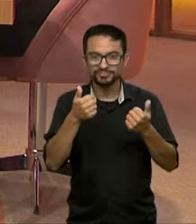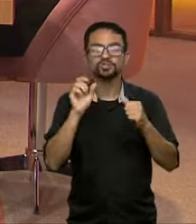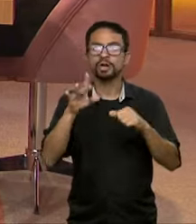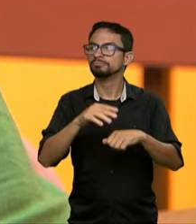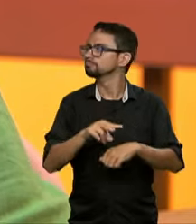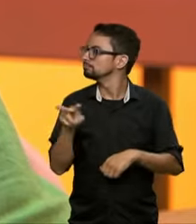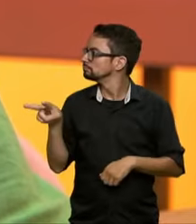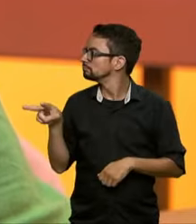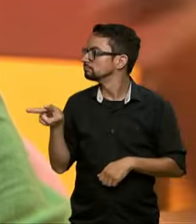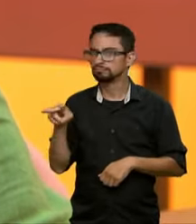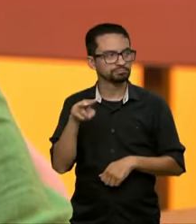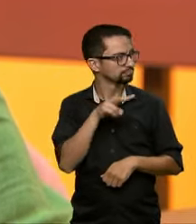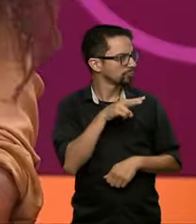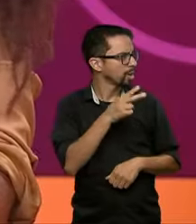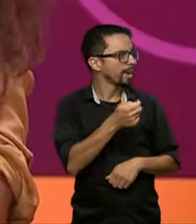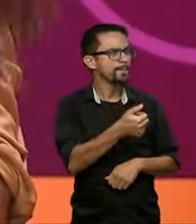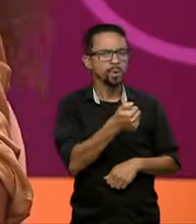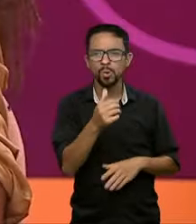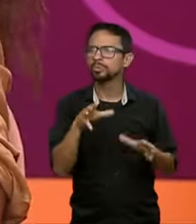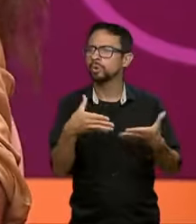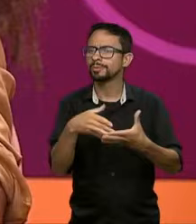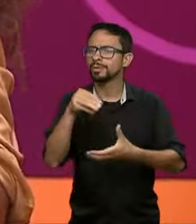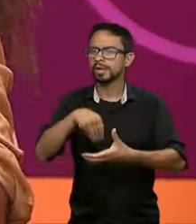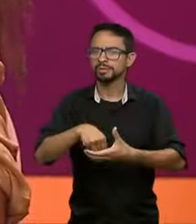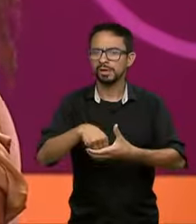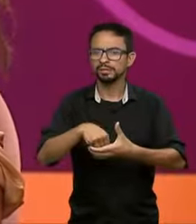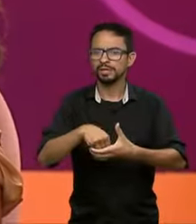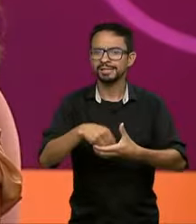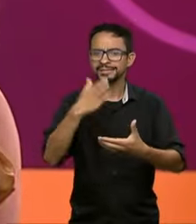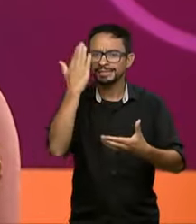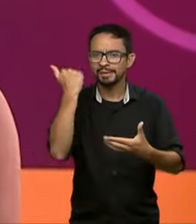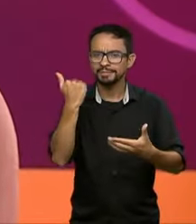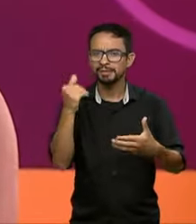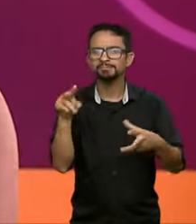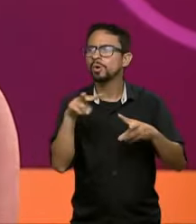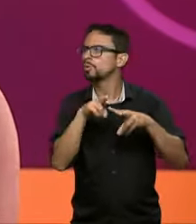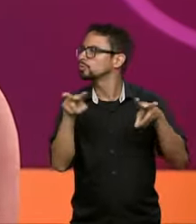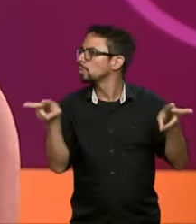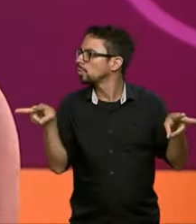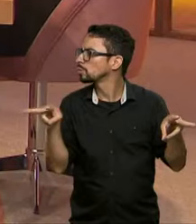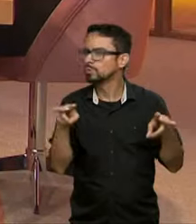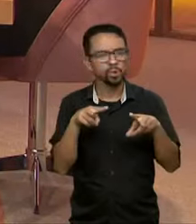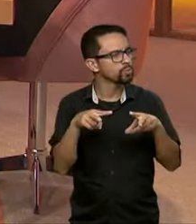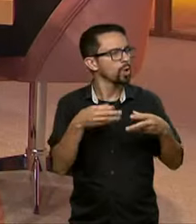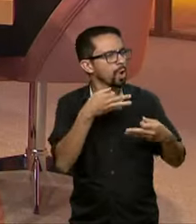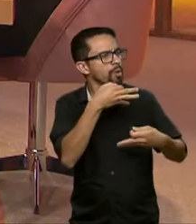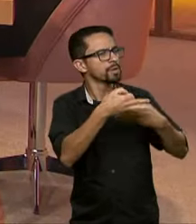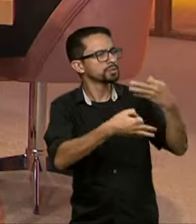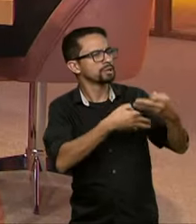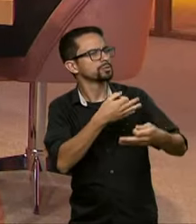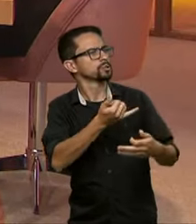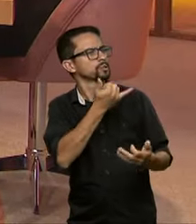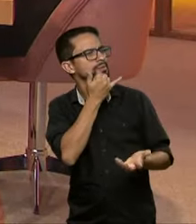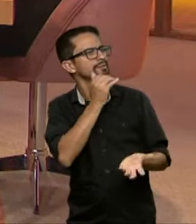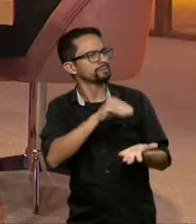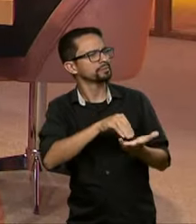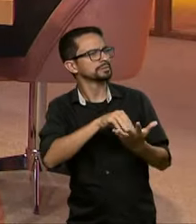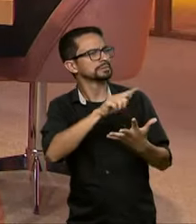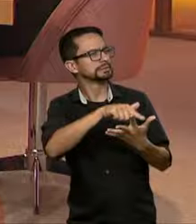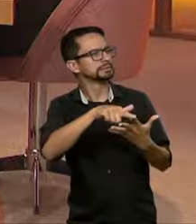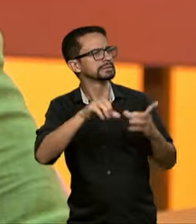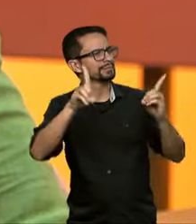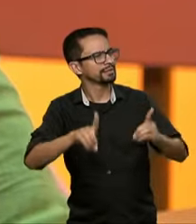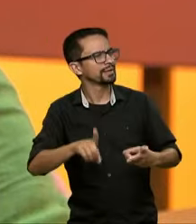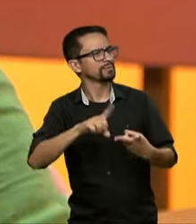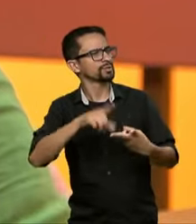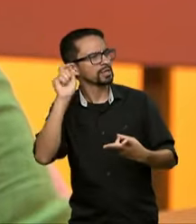Eu faço isso também. E se você tá num lugar onde você tem espaço de fala, fez o teste do pescoço, viu que tá esquisito? Fala. Comenta. Vamos ver o que a gente consegue mexer. Eu falo